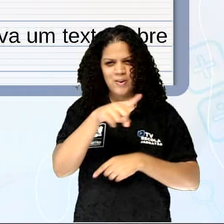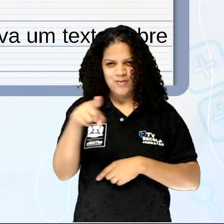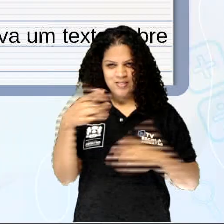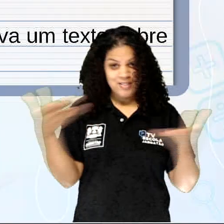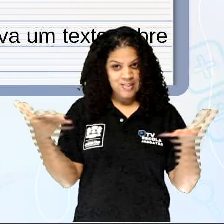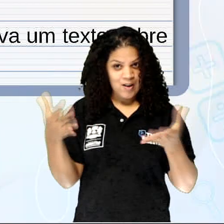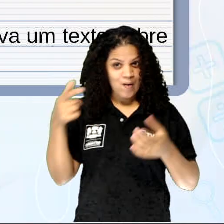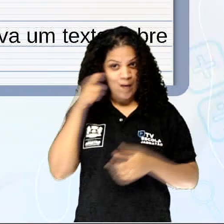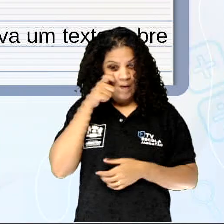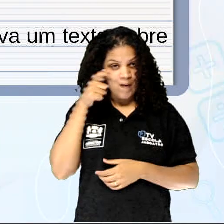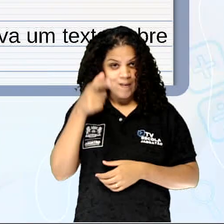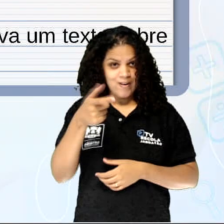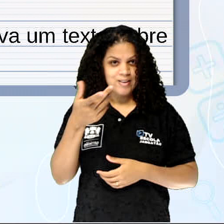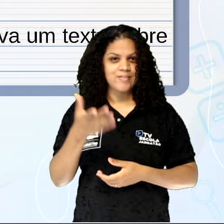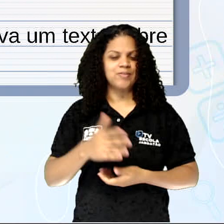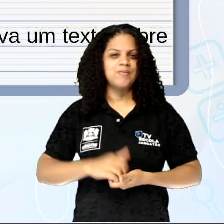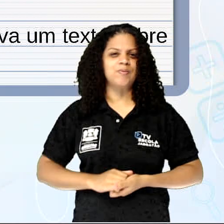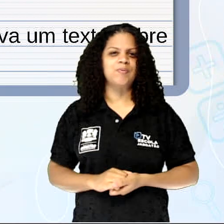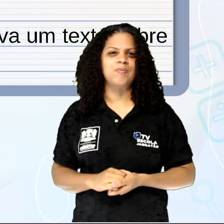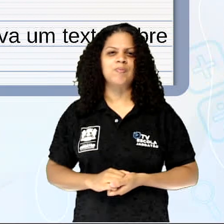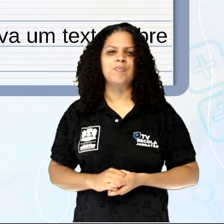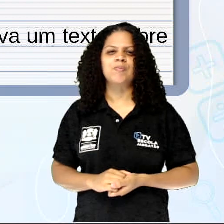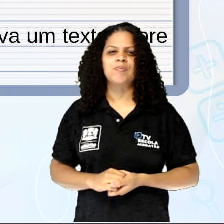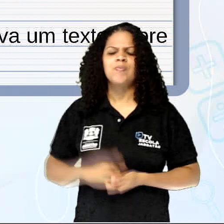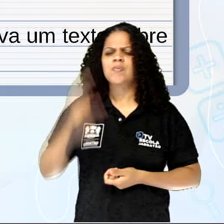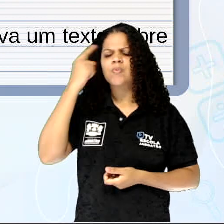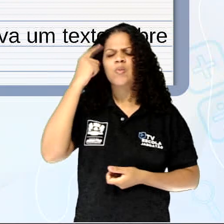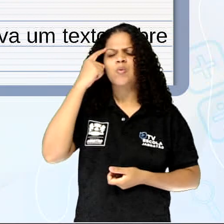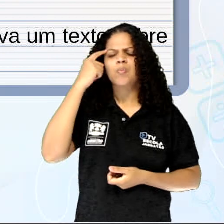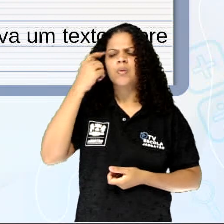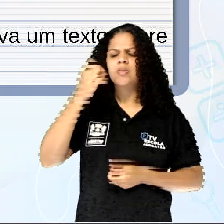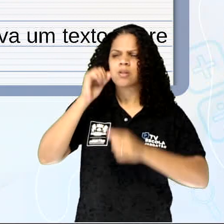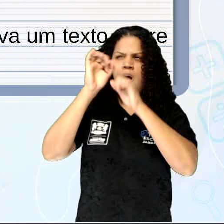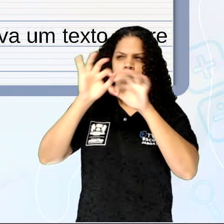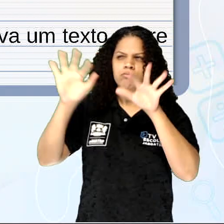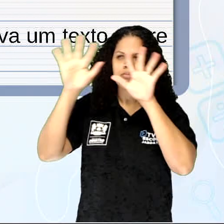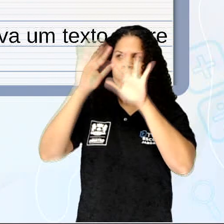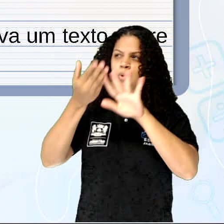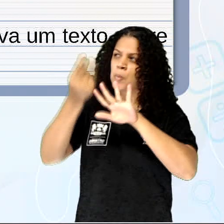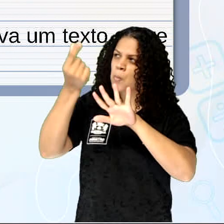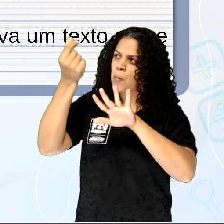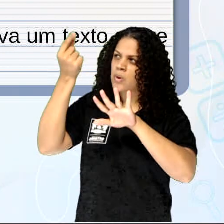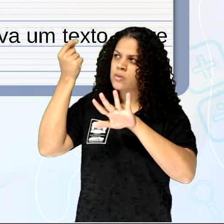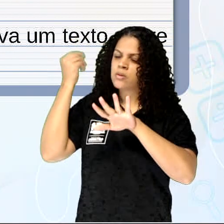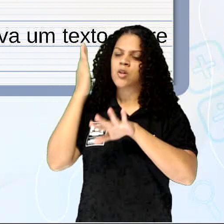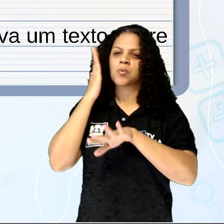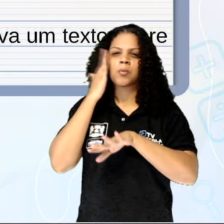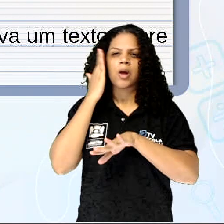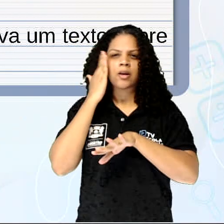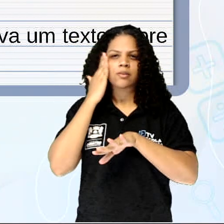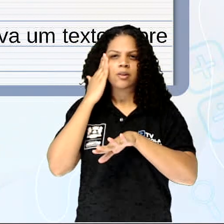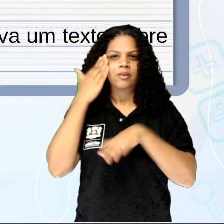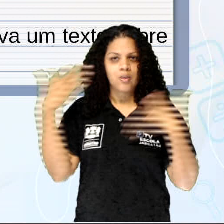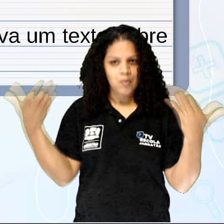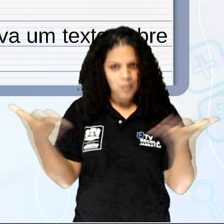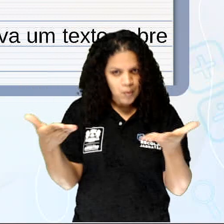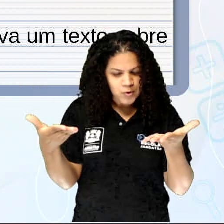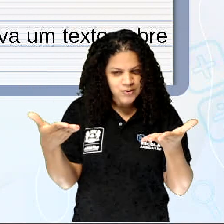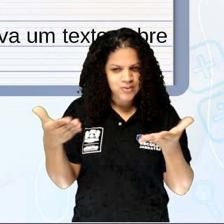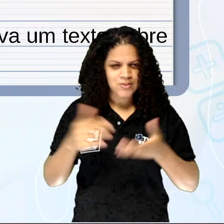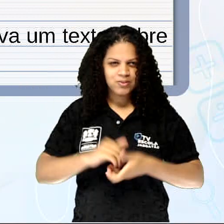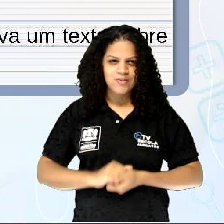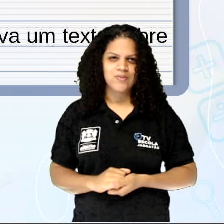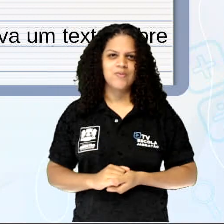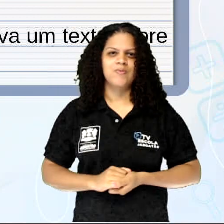presta bem atenção. Vamos pensar sobre o passado para entender as vozes do presente?